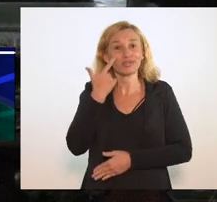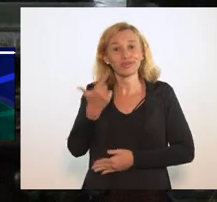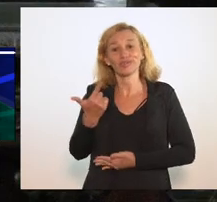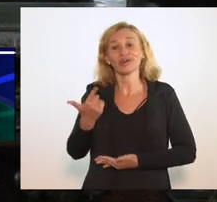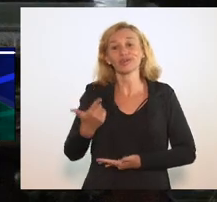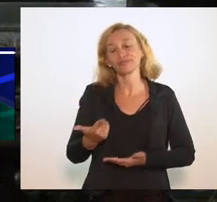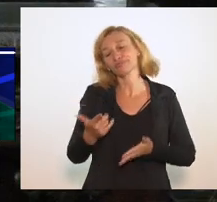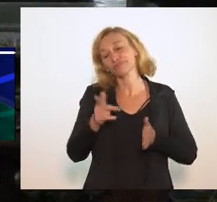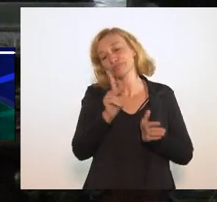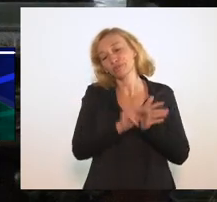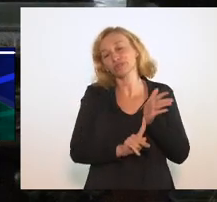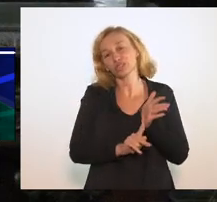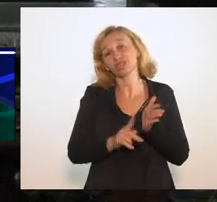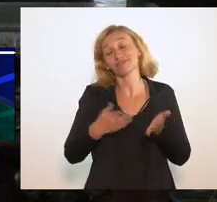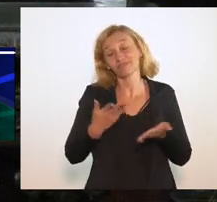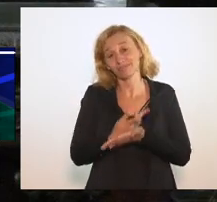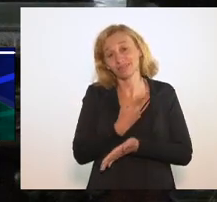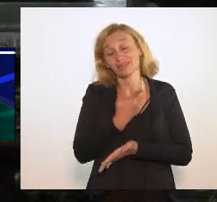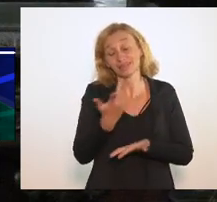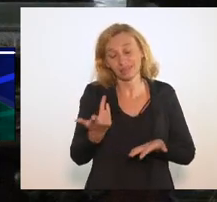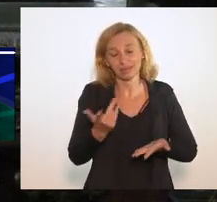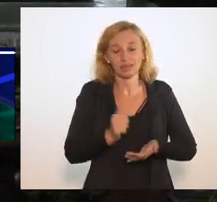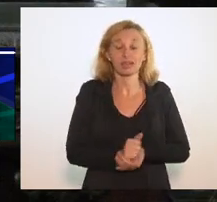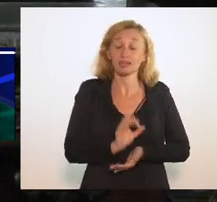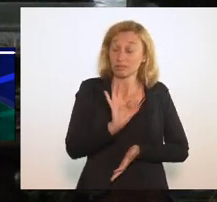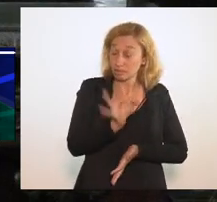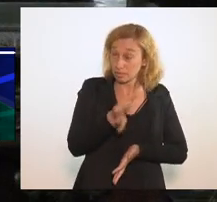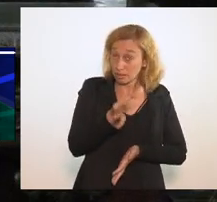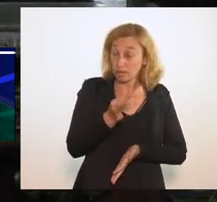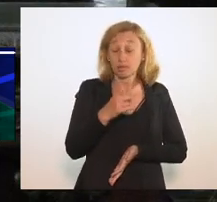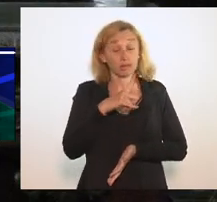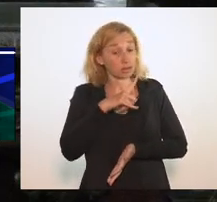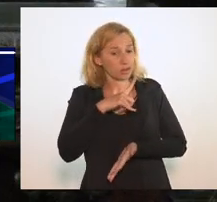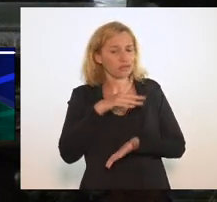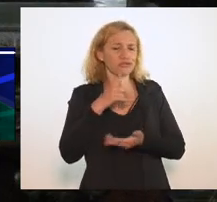os projetos tramitando. É óbvio que tem